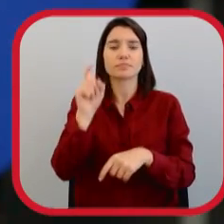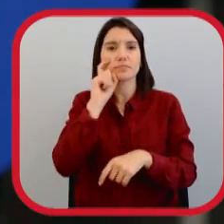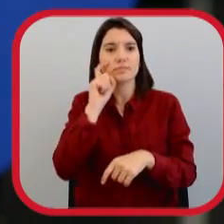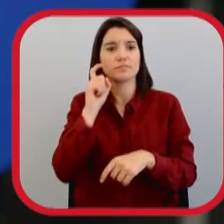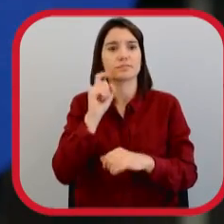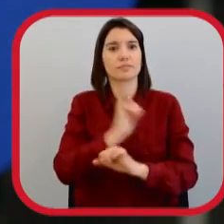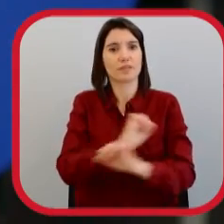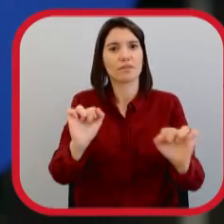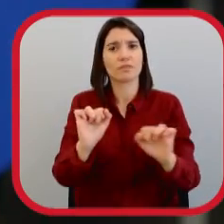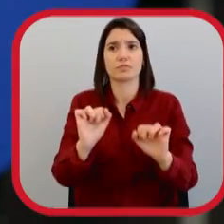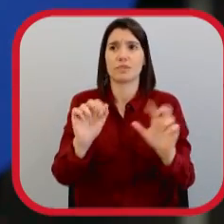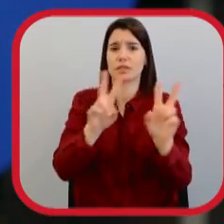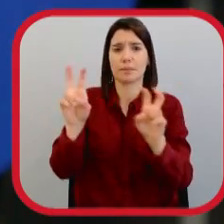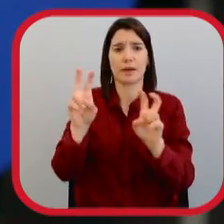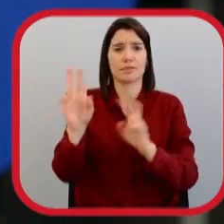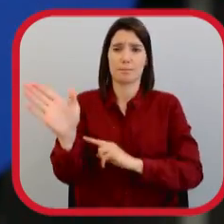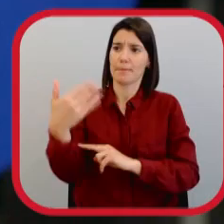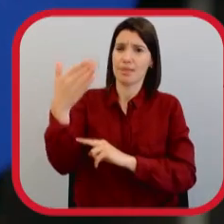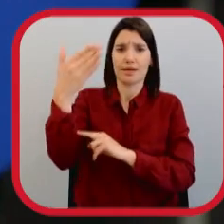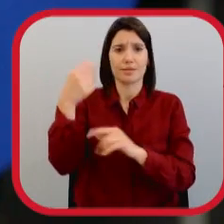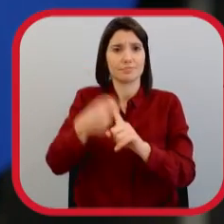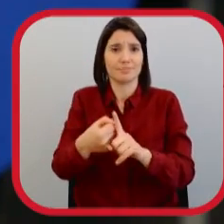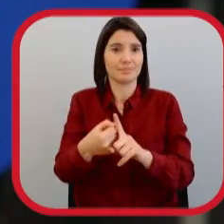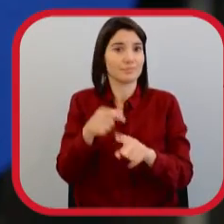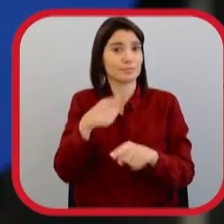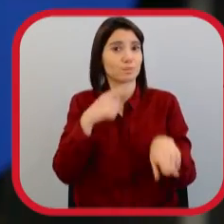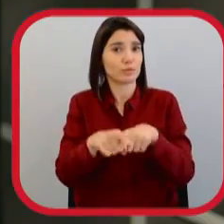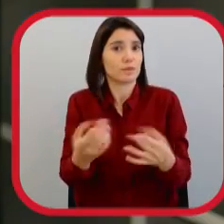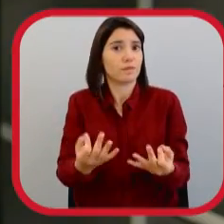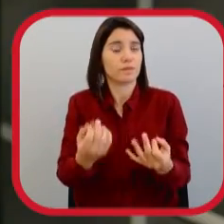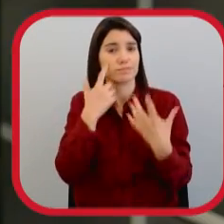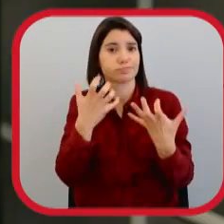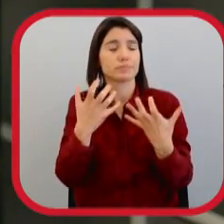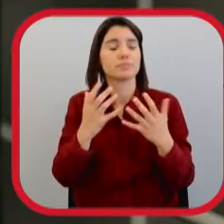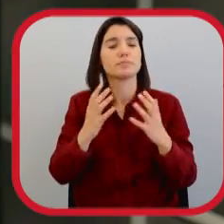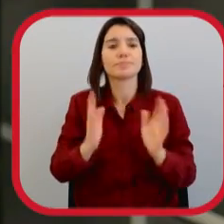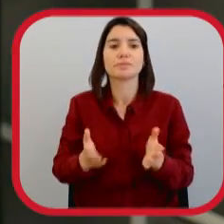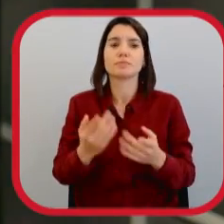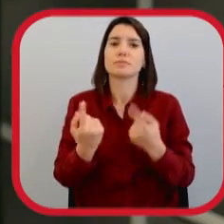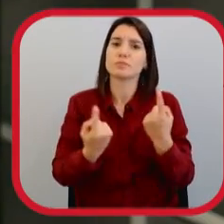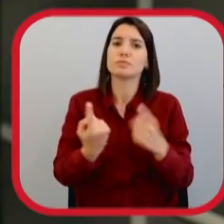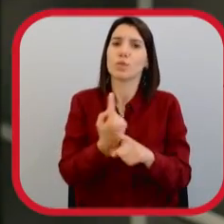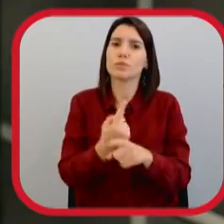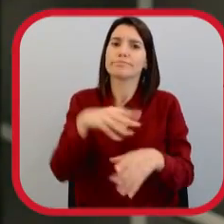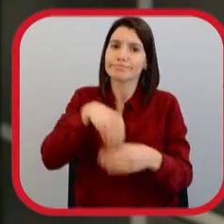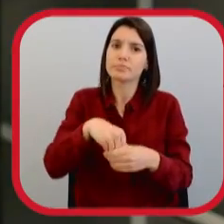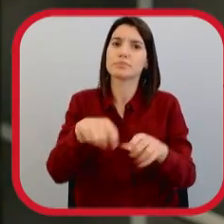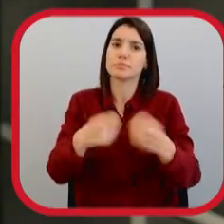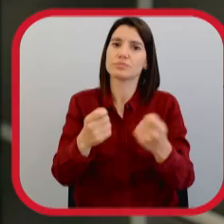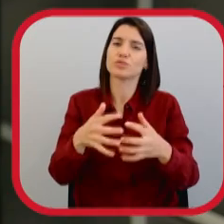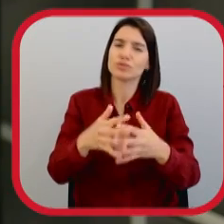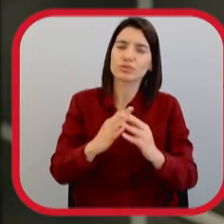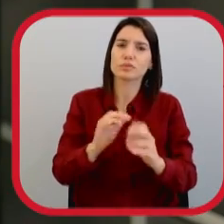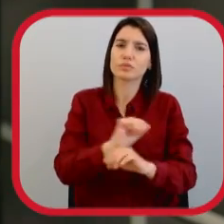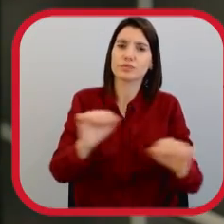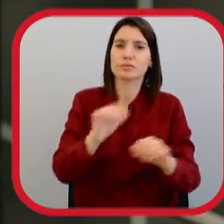interessados em defender as suas bandeiras, e isso é política. Acho que é importante, de facto, que algumas das coisas nos partidos,